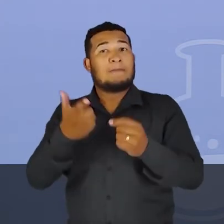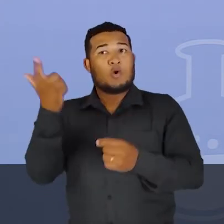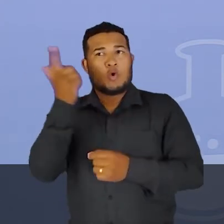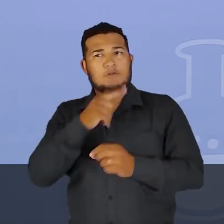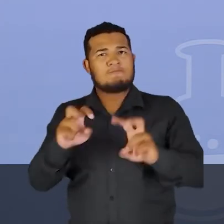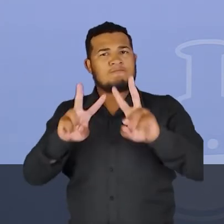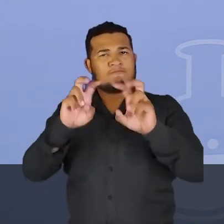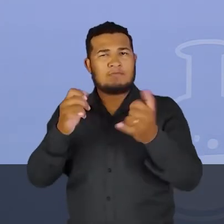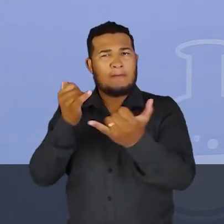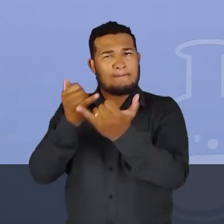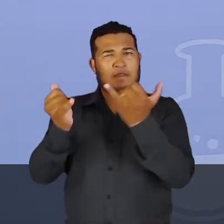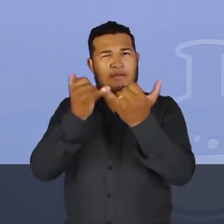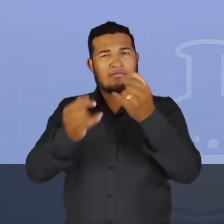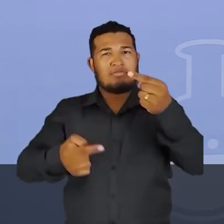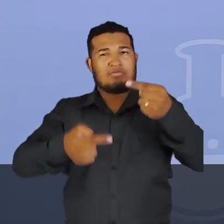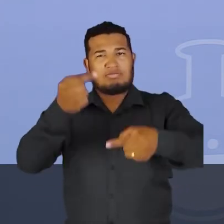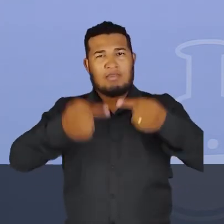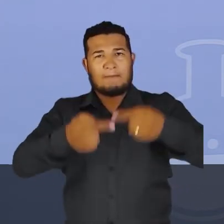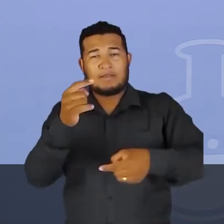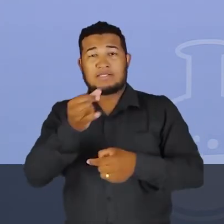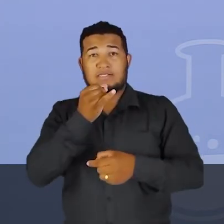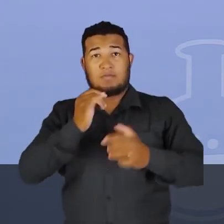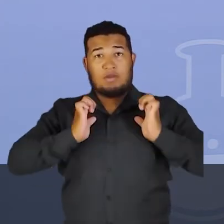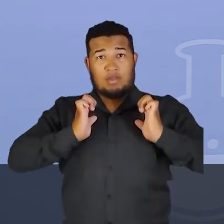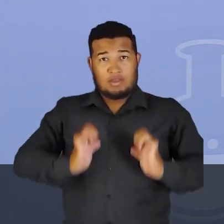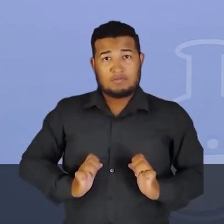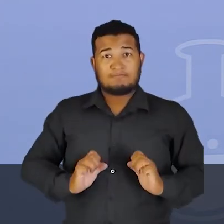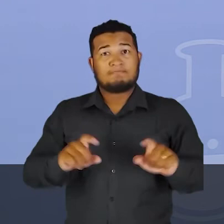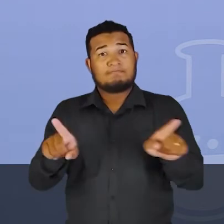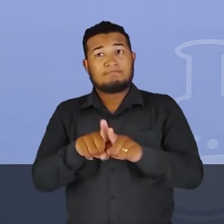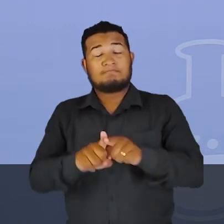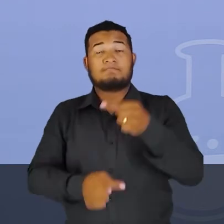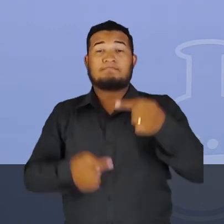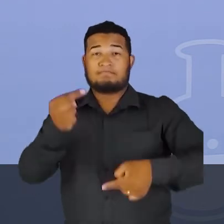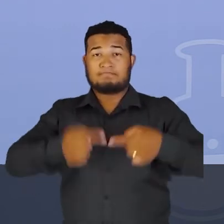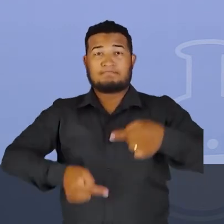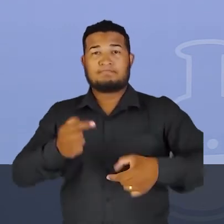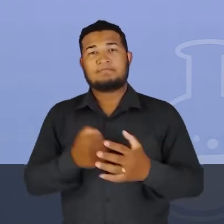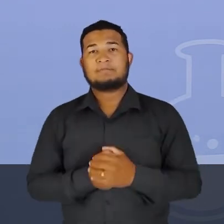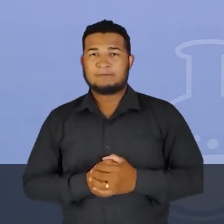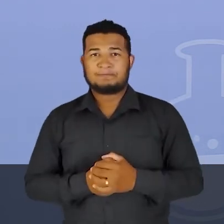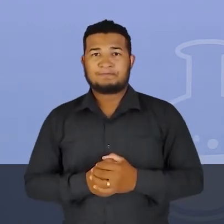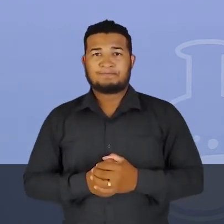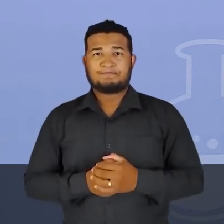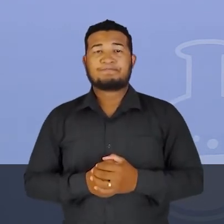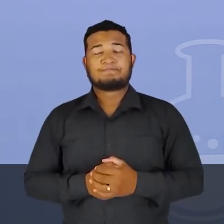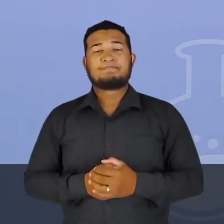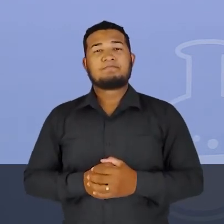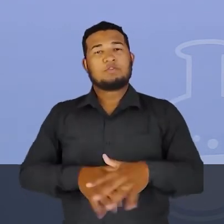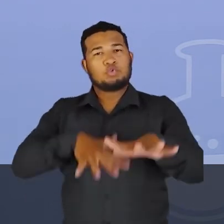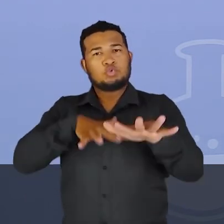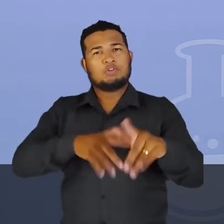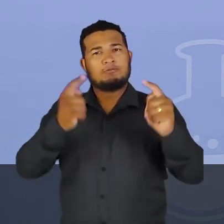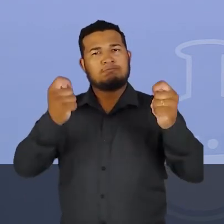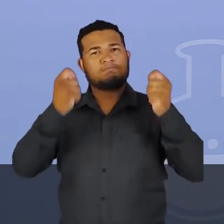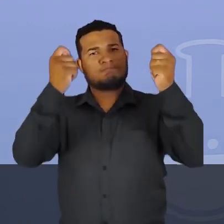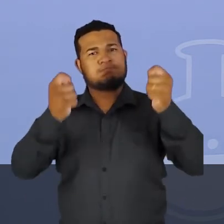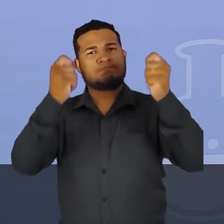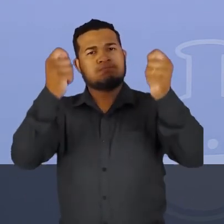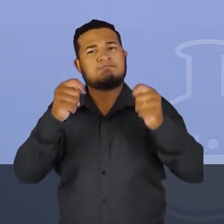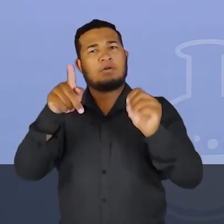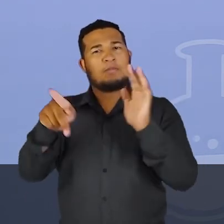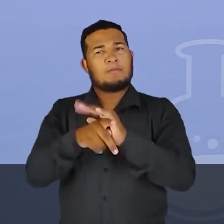assuntos semelhantes em debate, como a ética e a questão política. As manifestações das jornadas de junho e dos